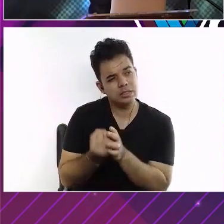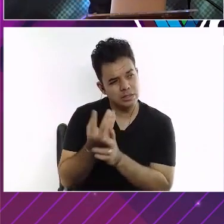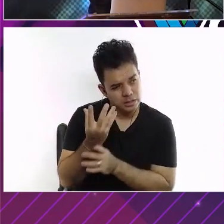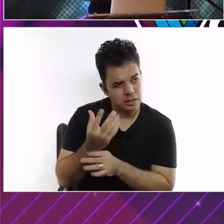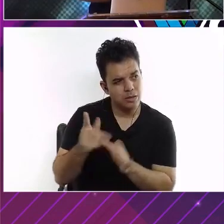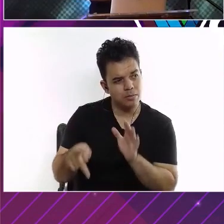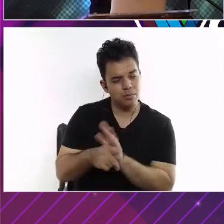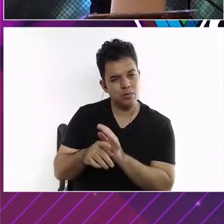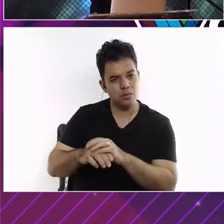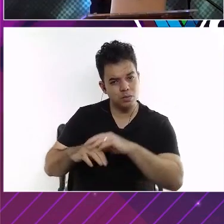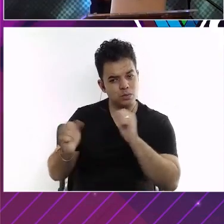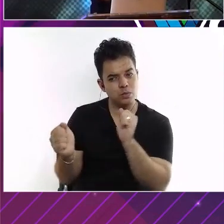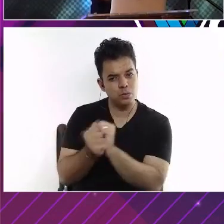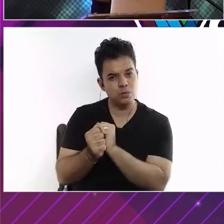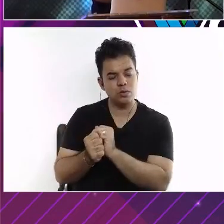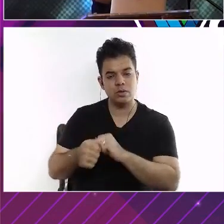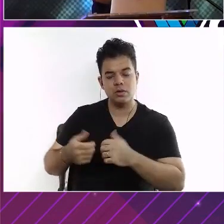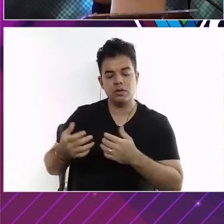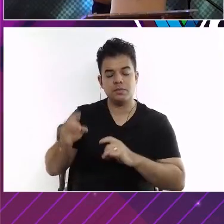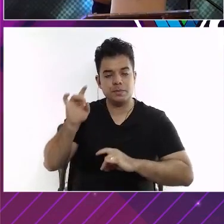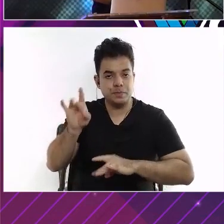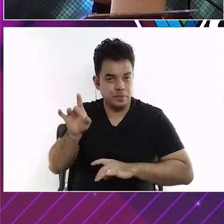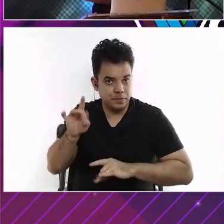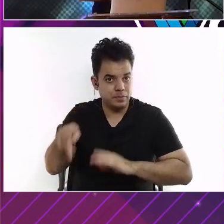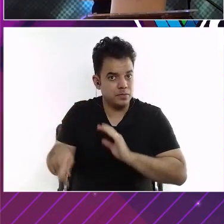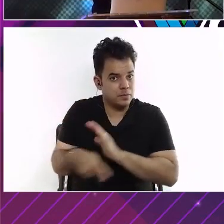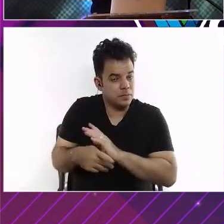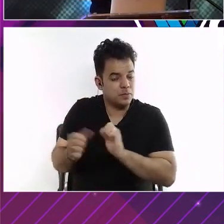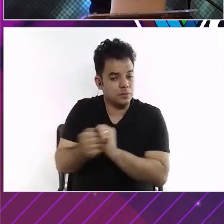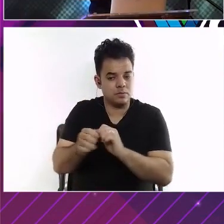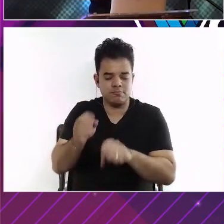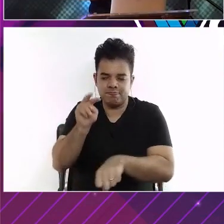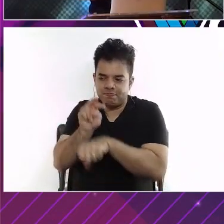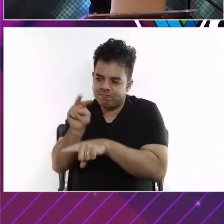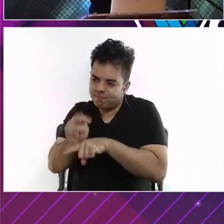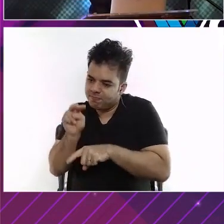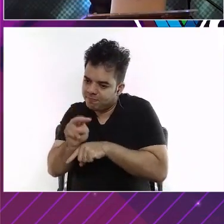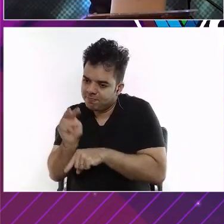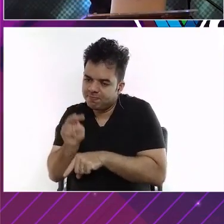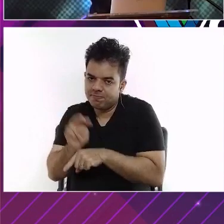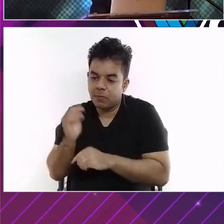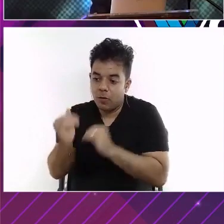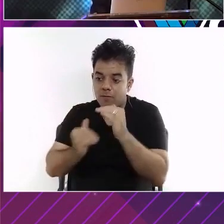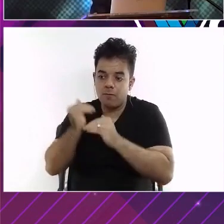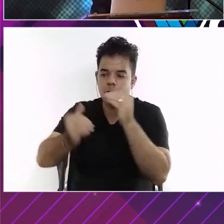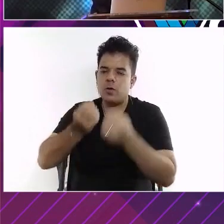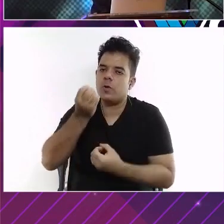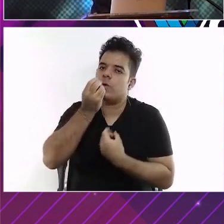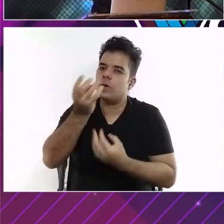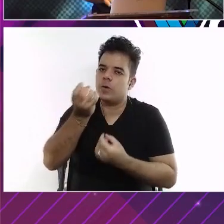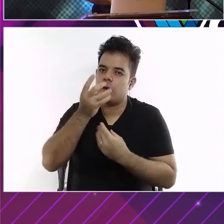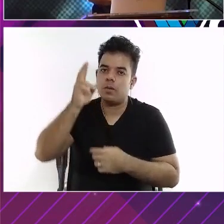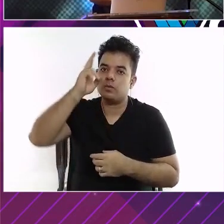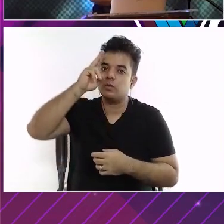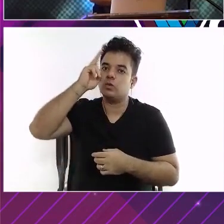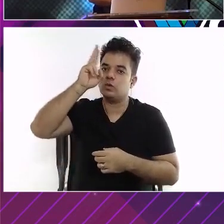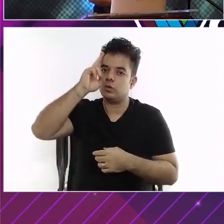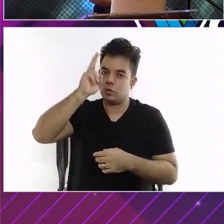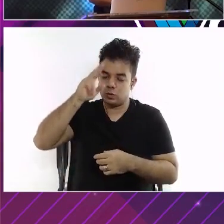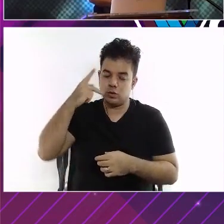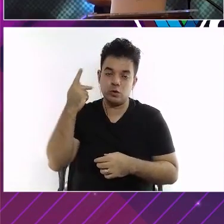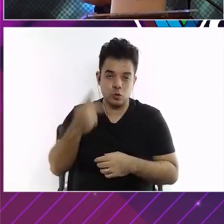de performances que está associado a preservar e evoluir informação como parte da história, mas não só, como